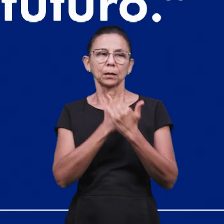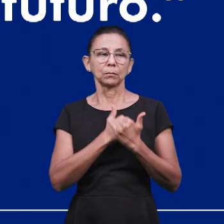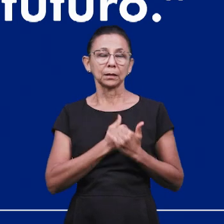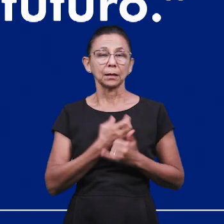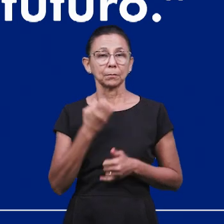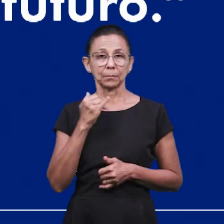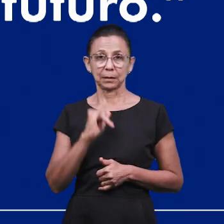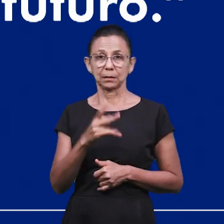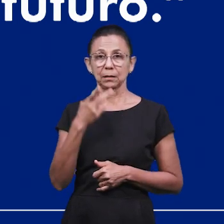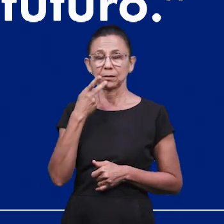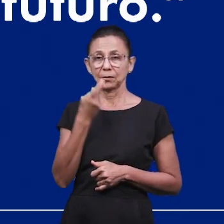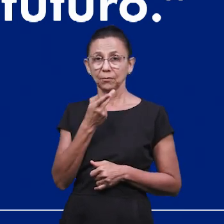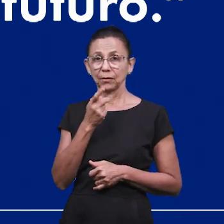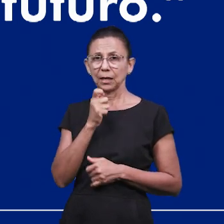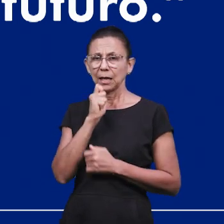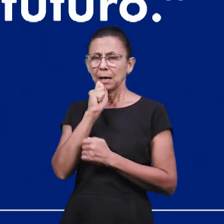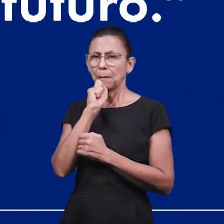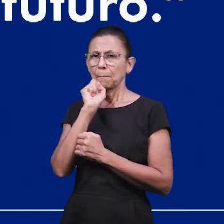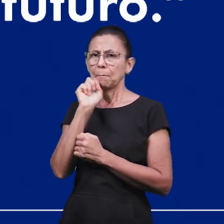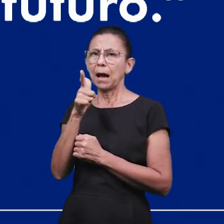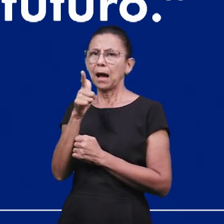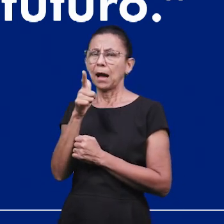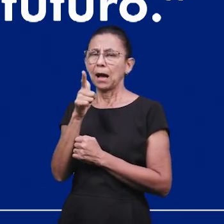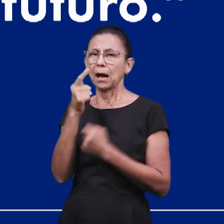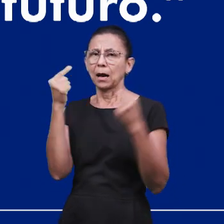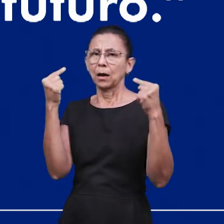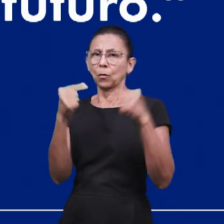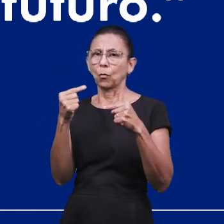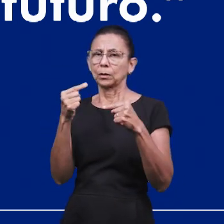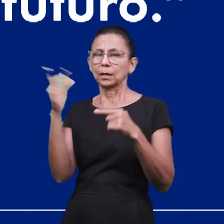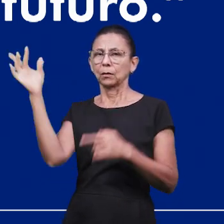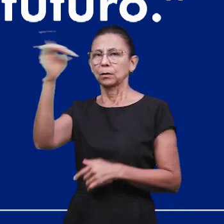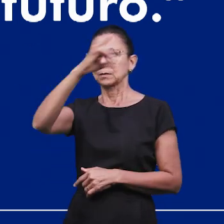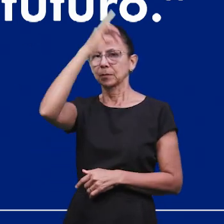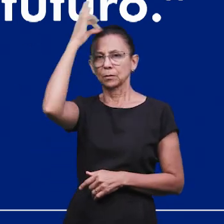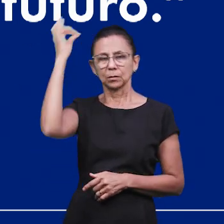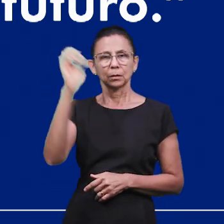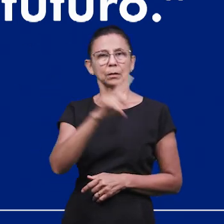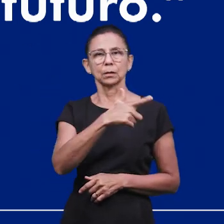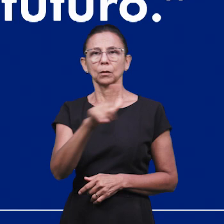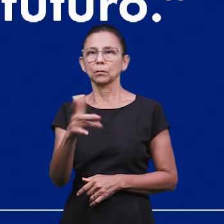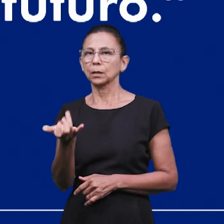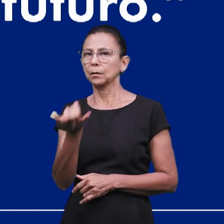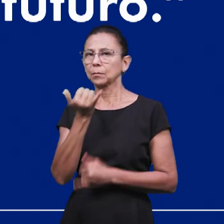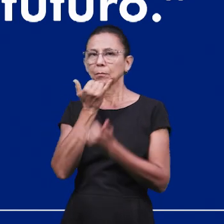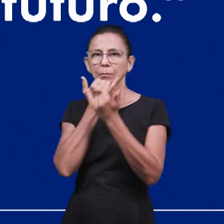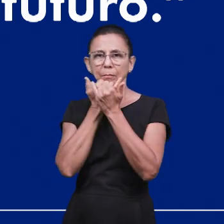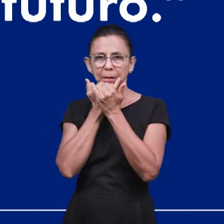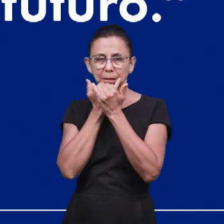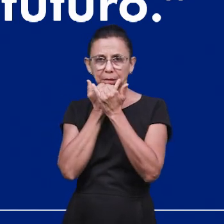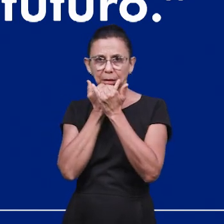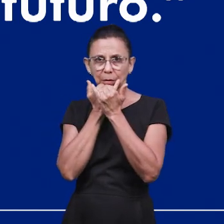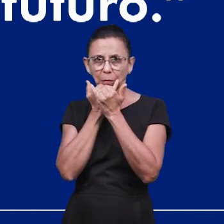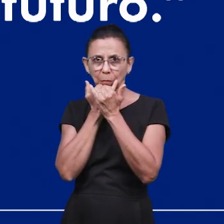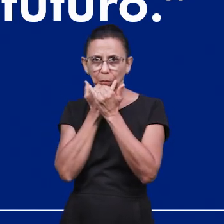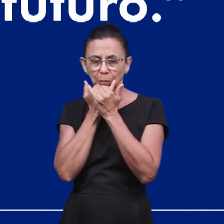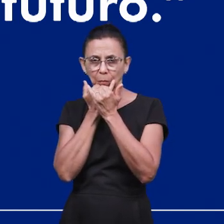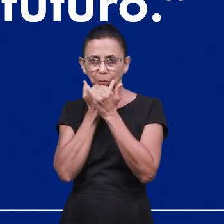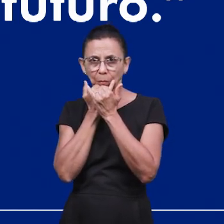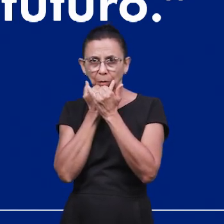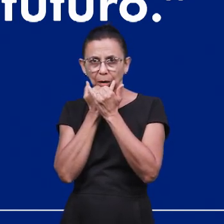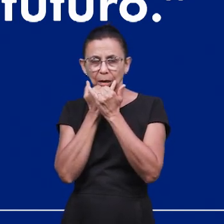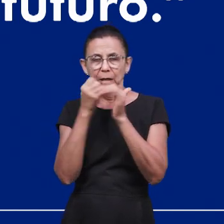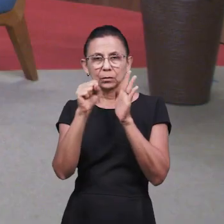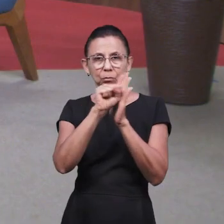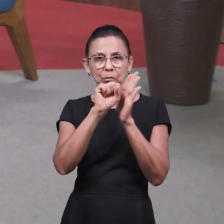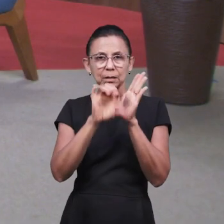Mas se alguém falar contra o Espírito Santo, não lhe será perdoado, nem neste século, nem no futuro. Sério,